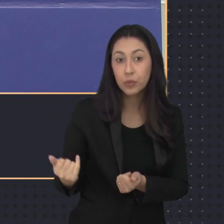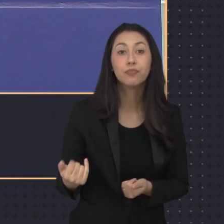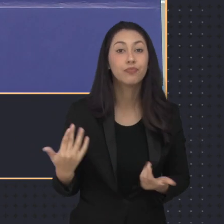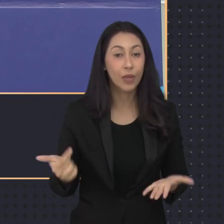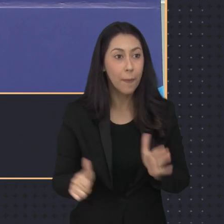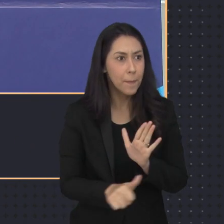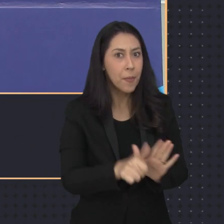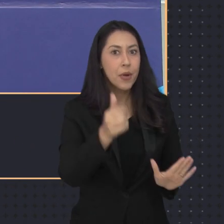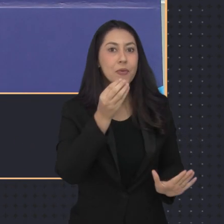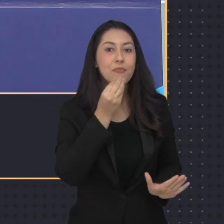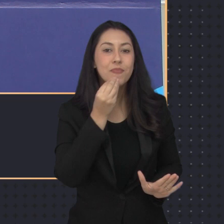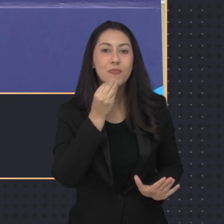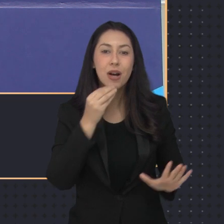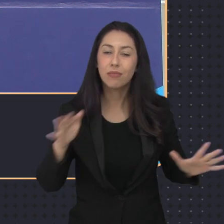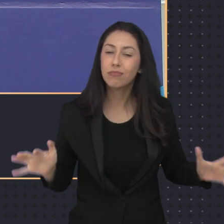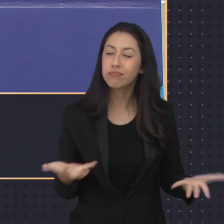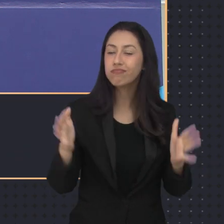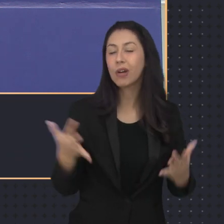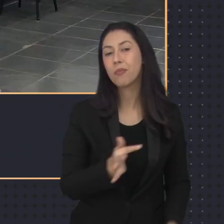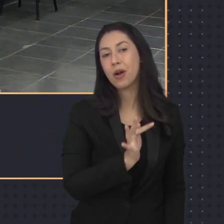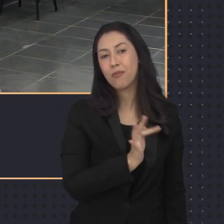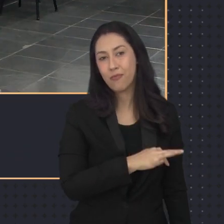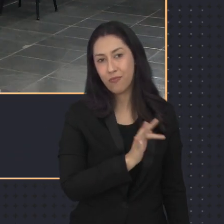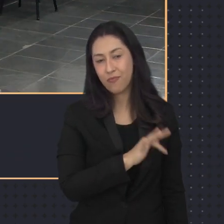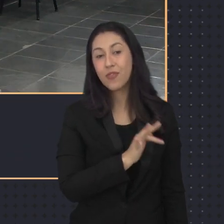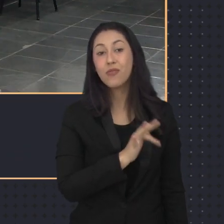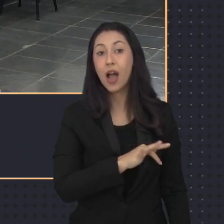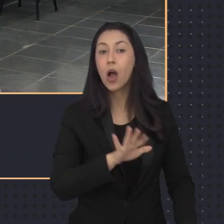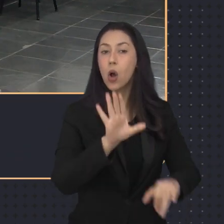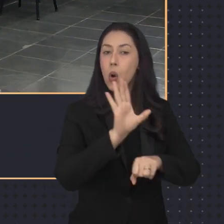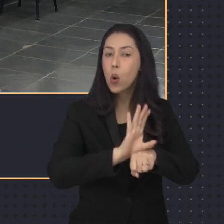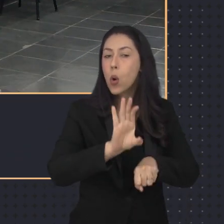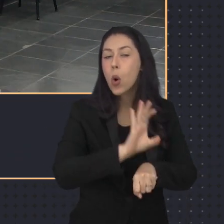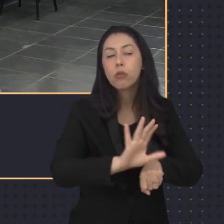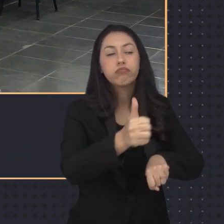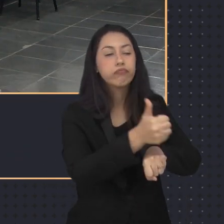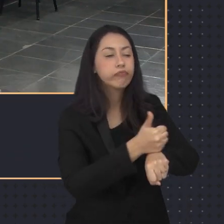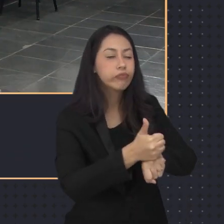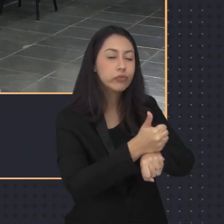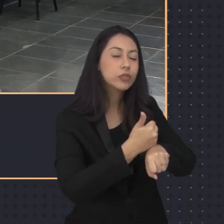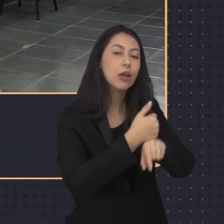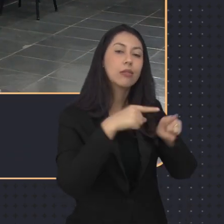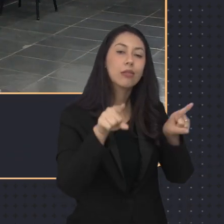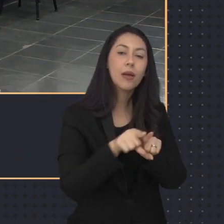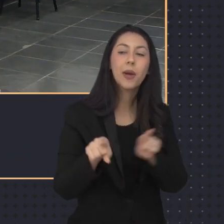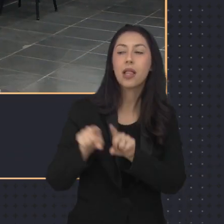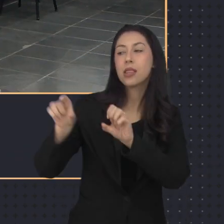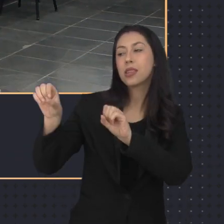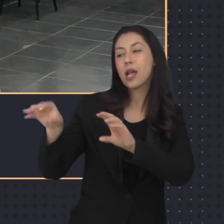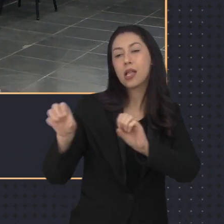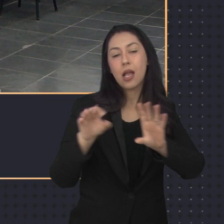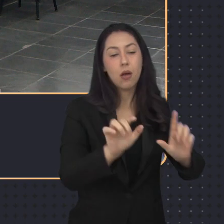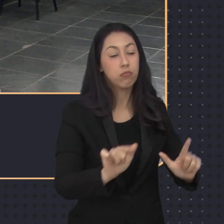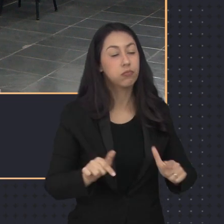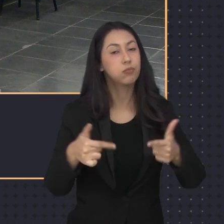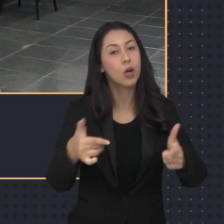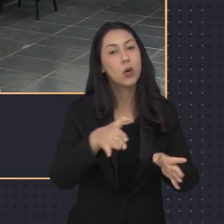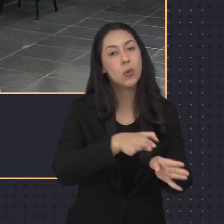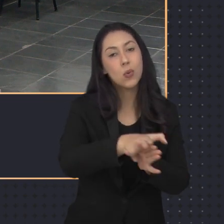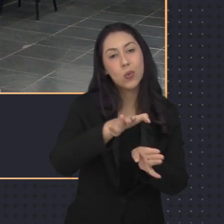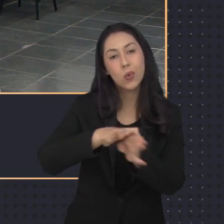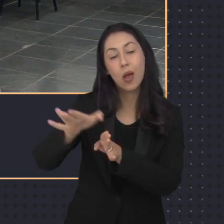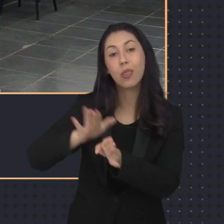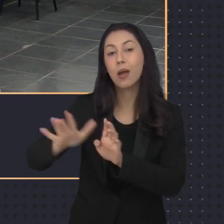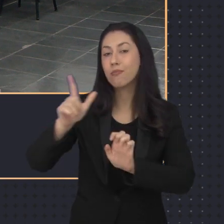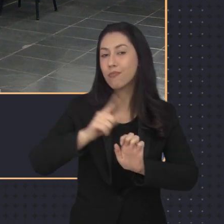chamada de Primeira Chance, é promovida pela Fundas por meio de cursos profissionalizantes e ações educativas que também orientam